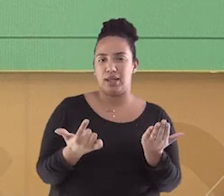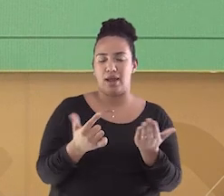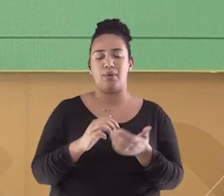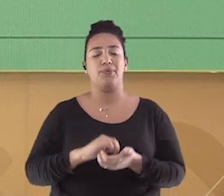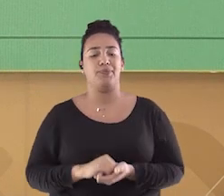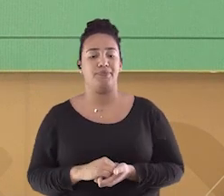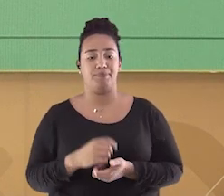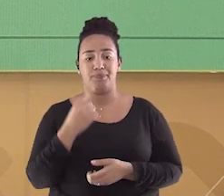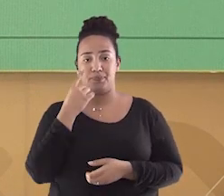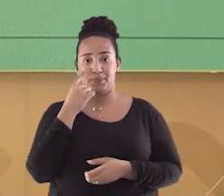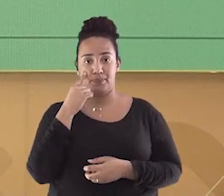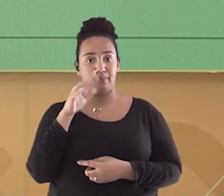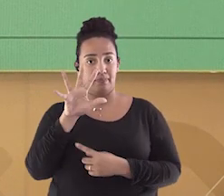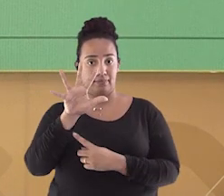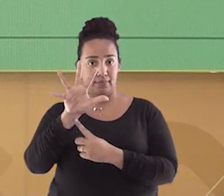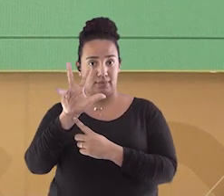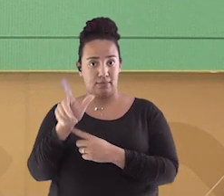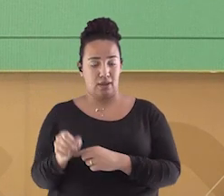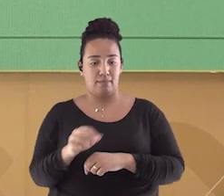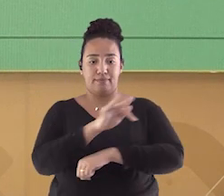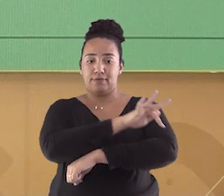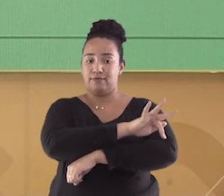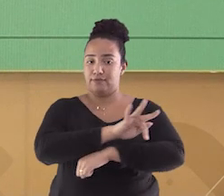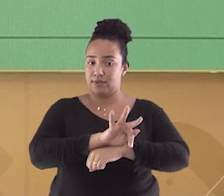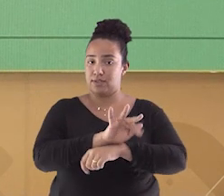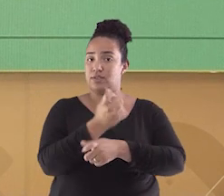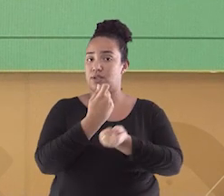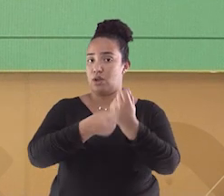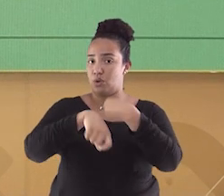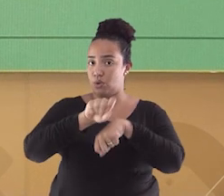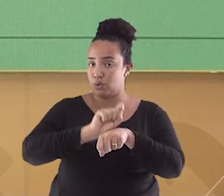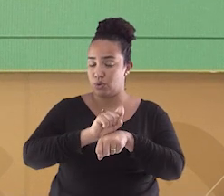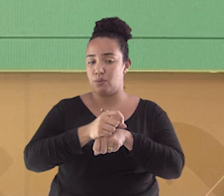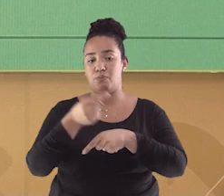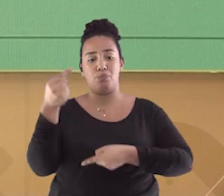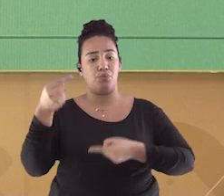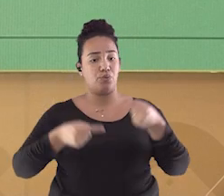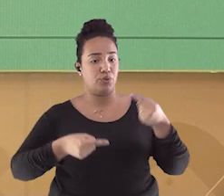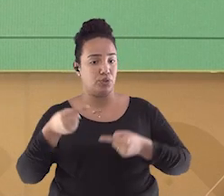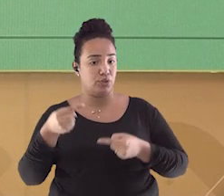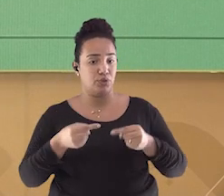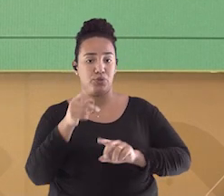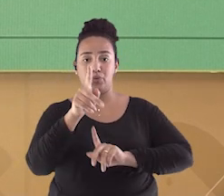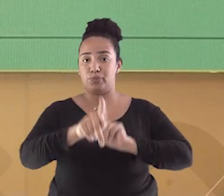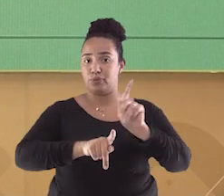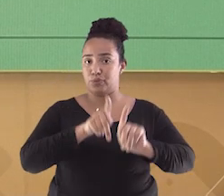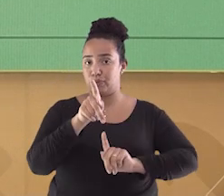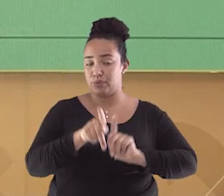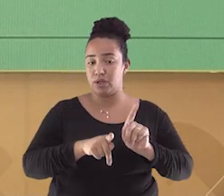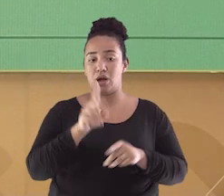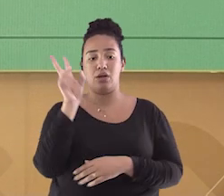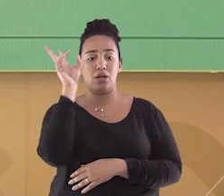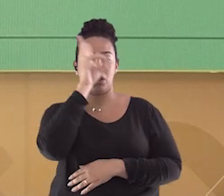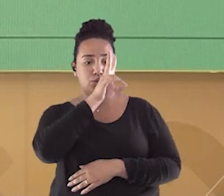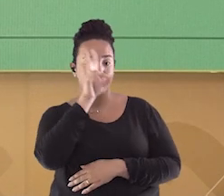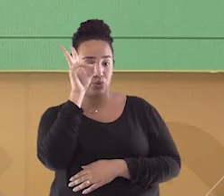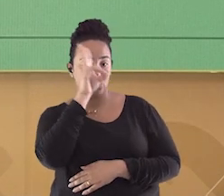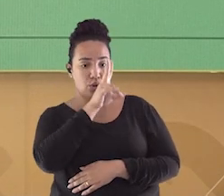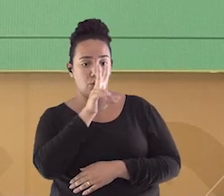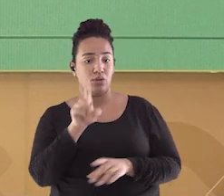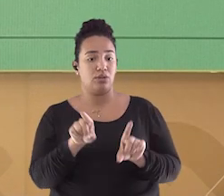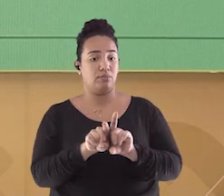São eles os mapas físicos, econômicos, políticos, demográficos,